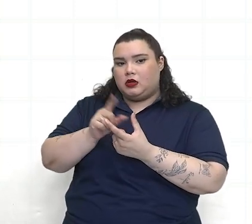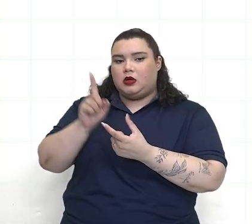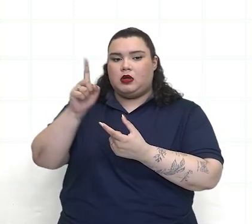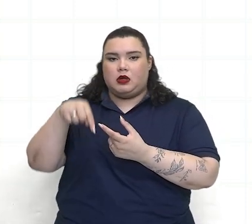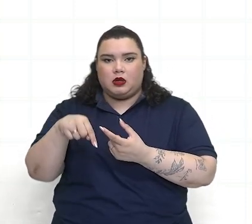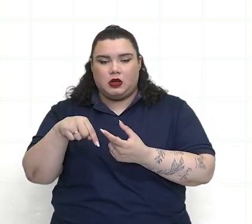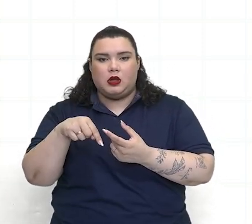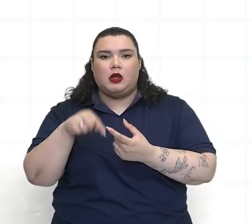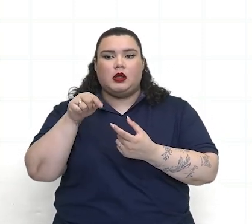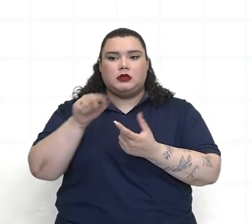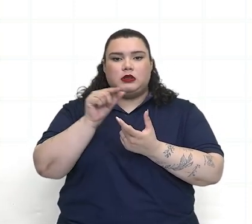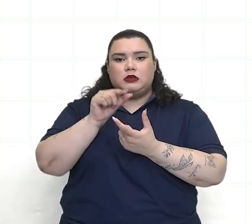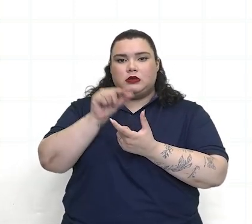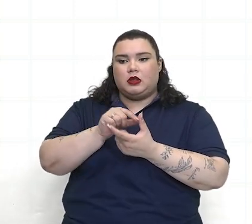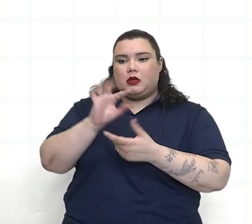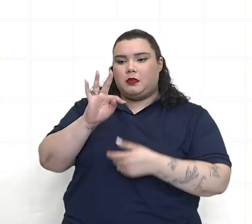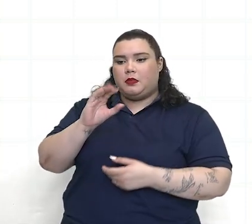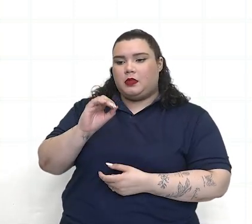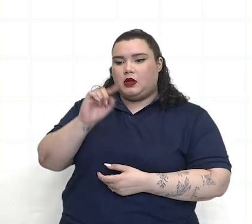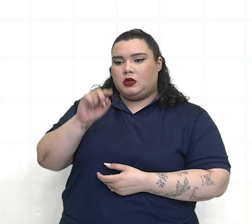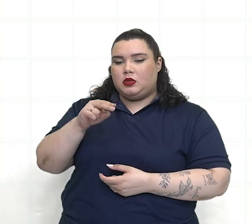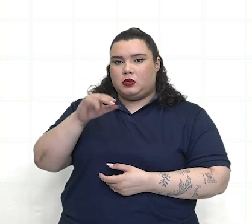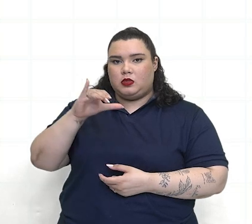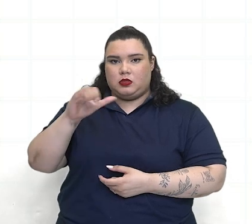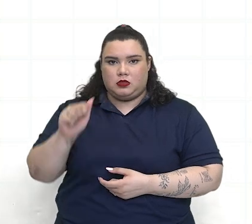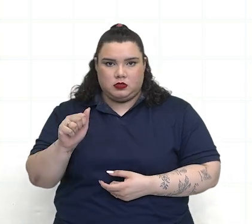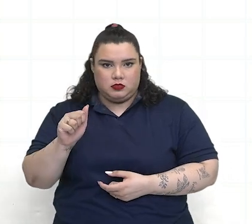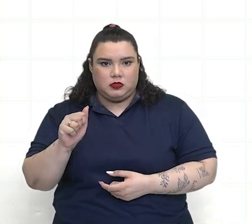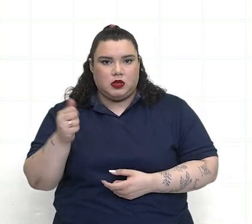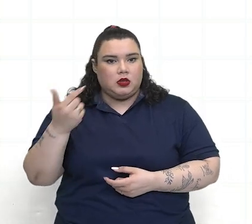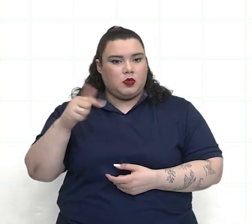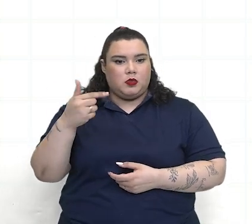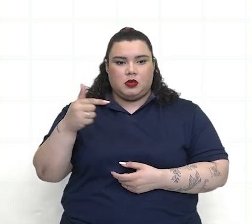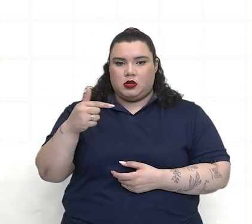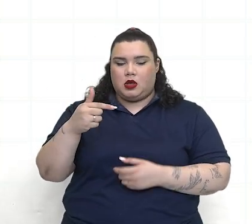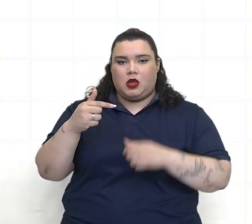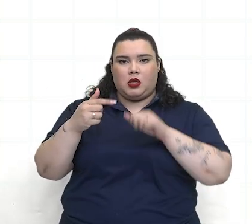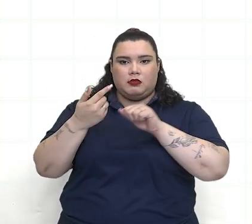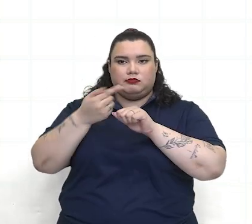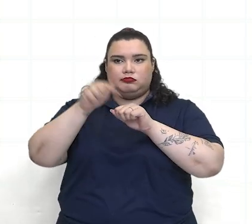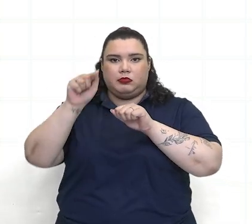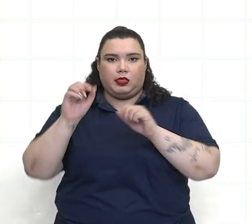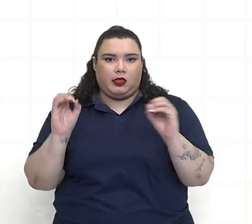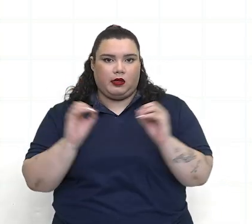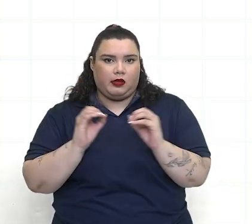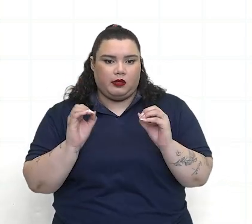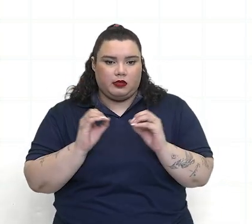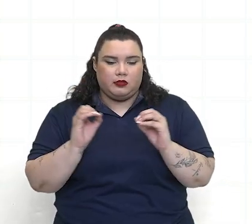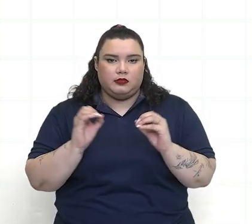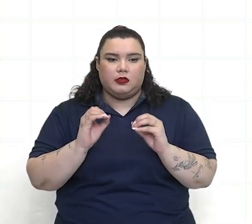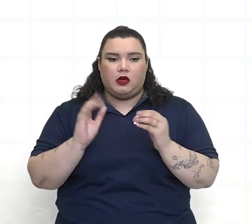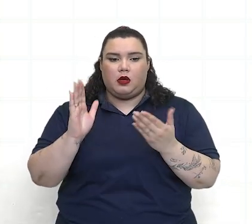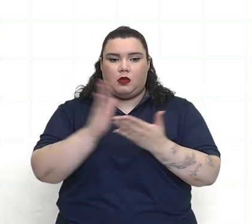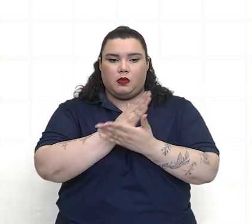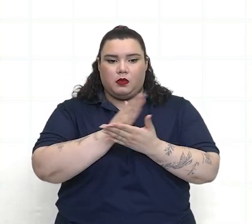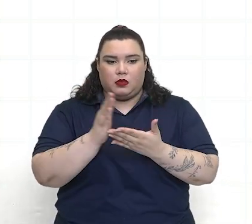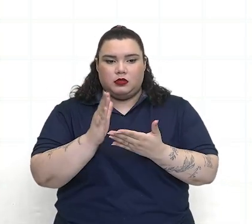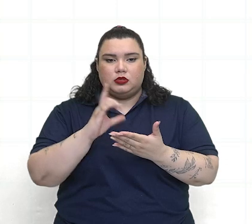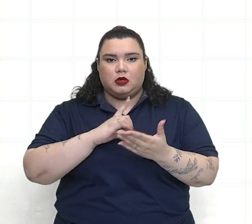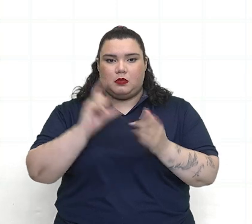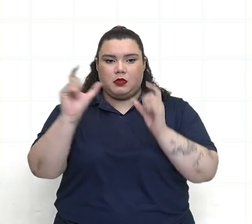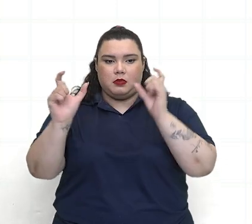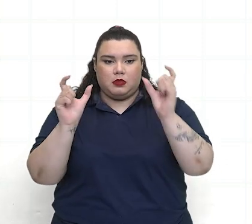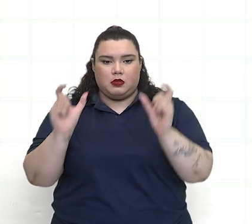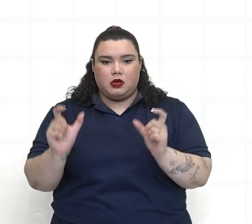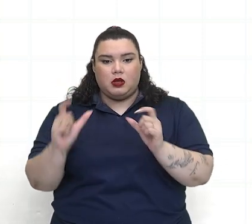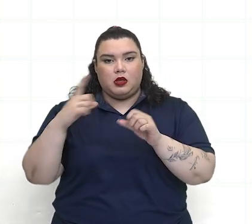a sílaba tônica. E ela não está acentuada. Você observou que algumas das que eu destaquei